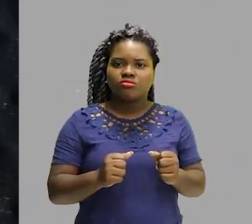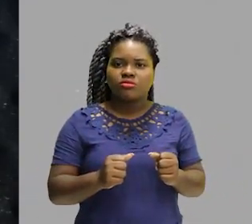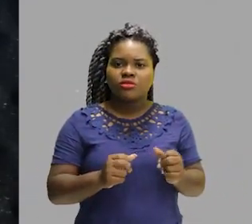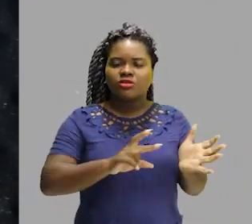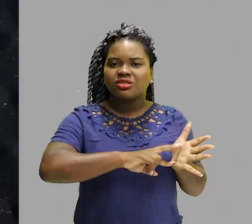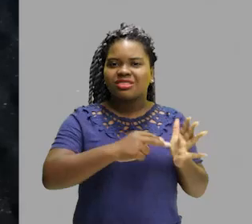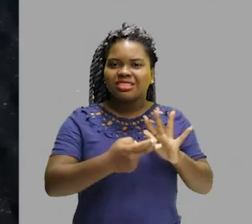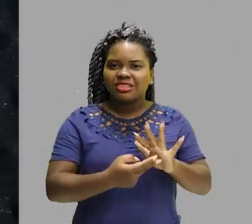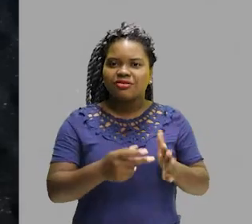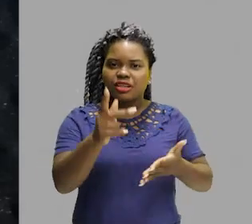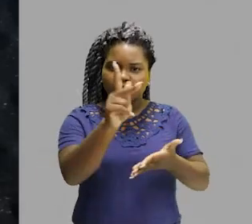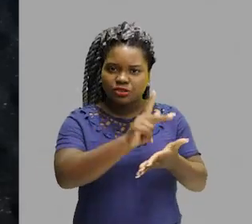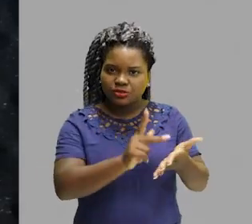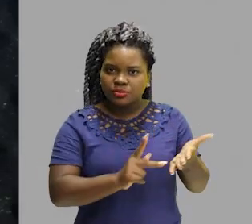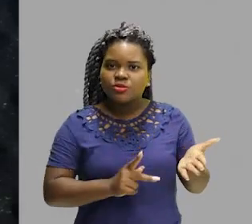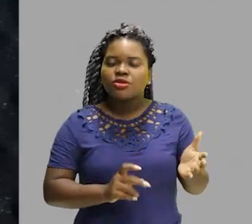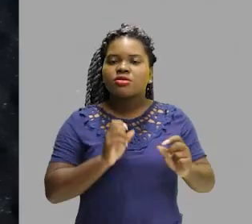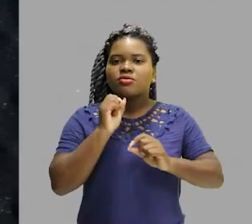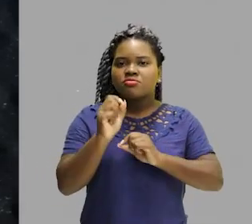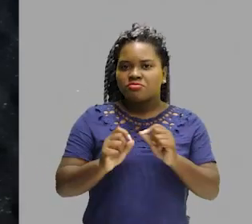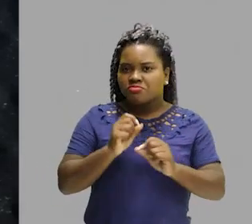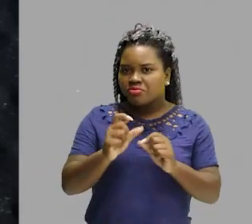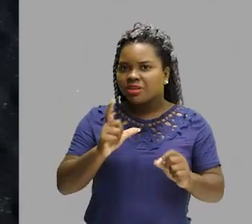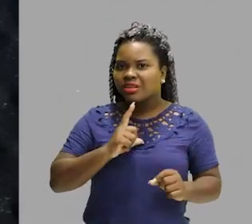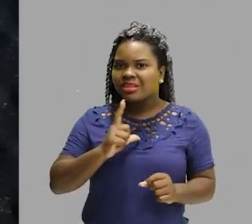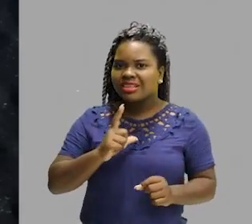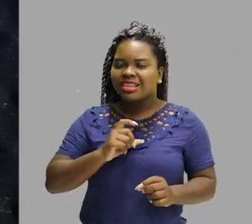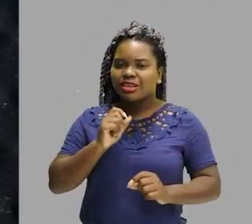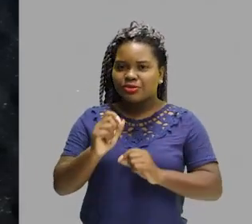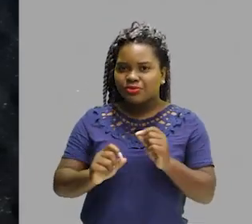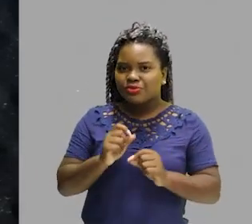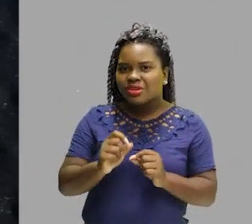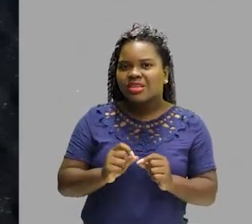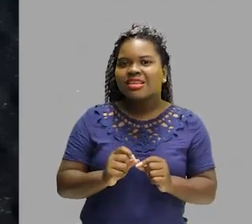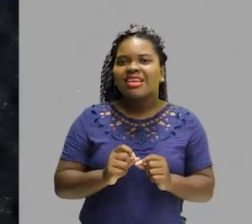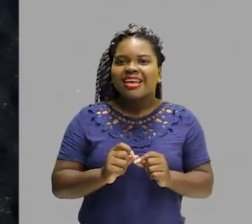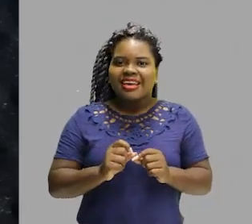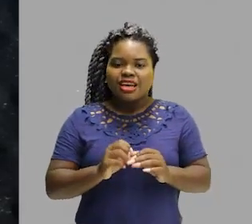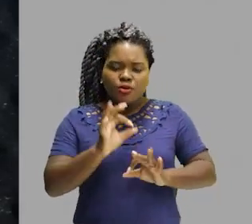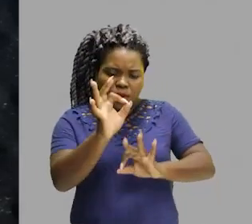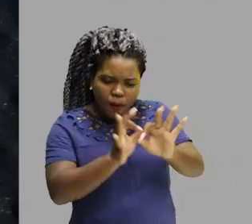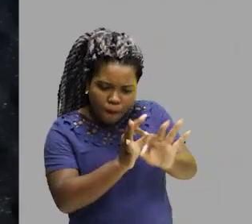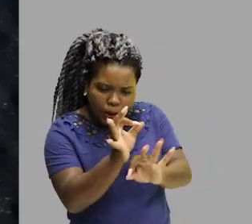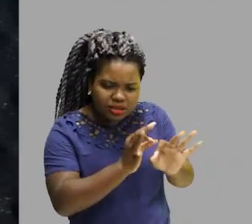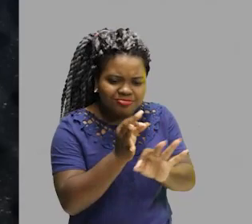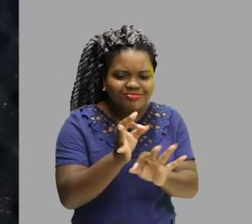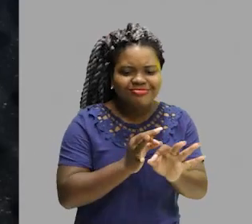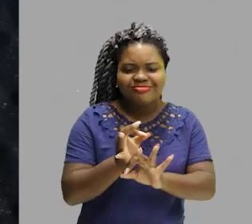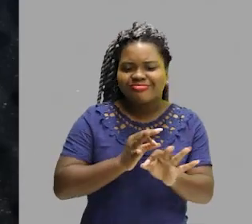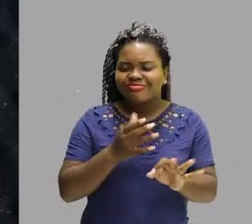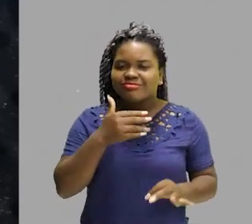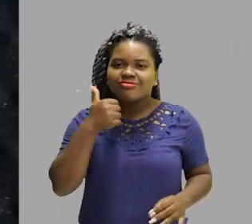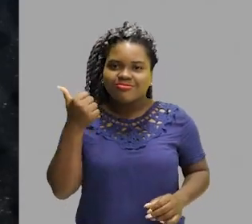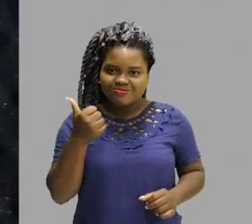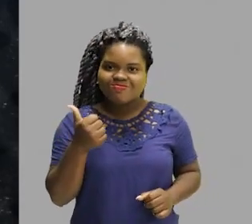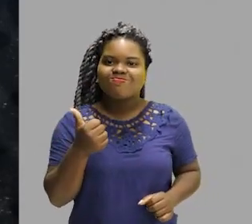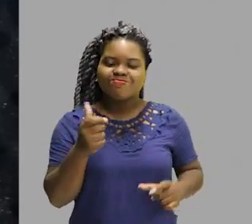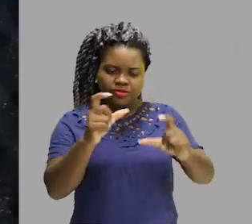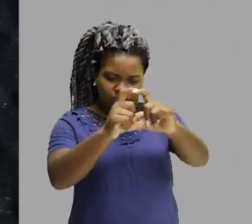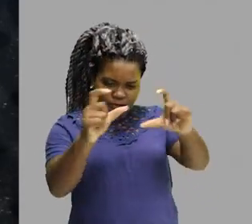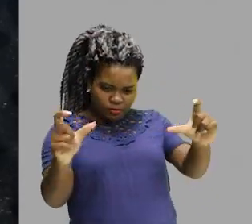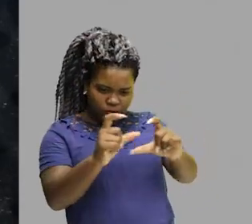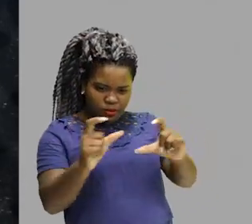poemas onde tem uma metrificação mais apurada, tem uma